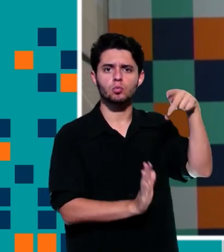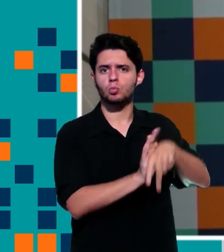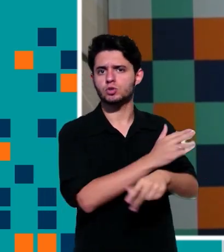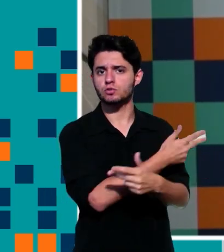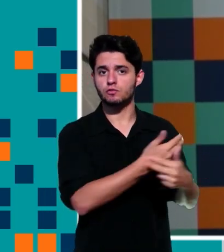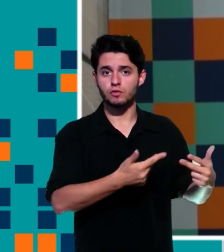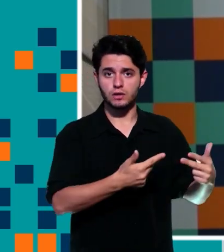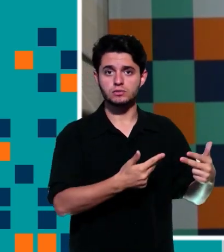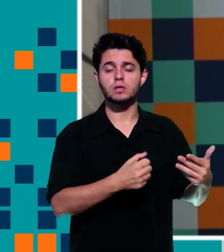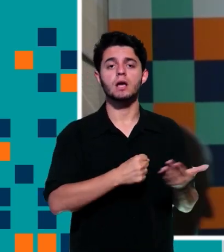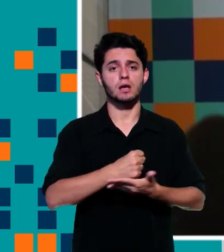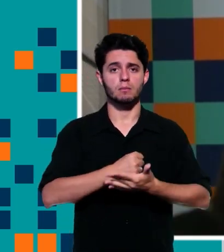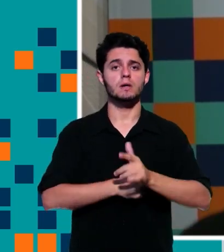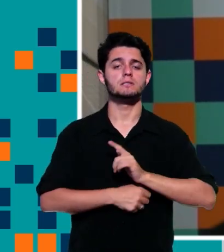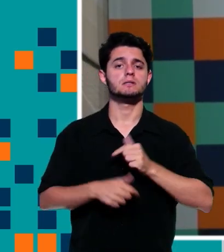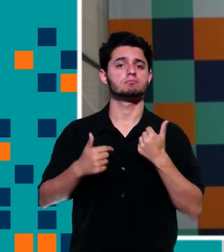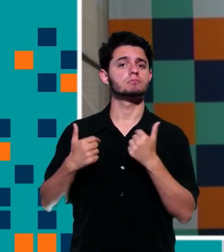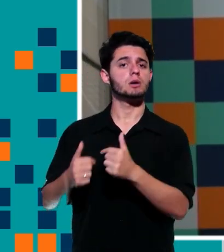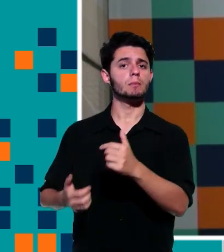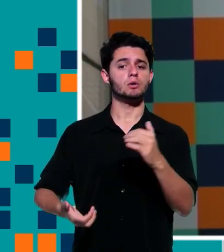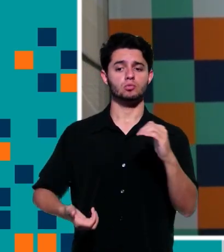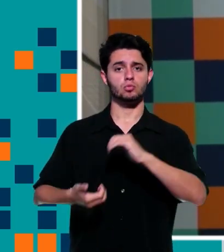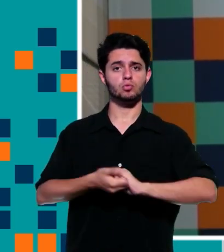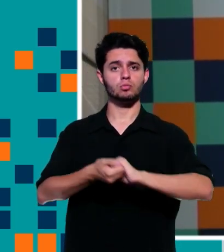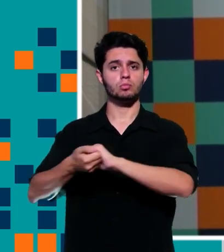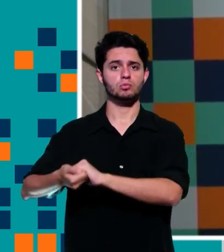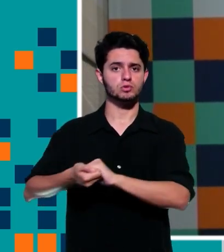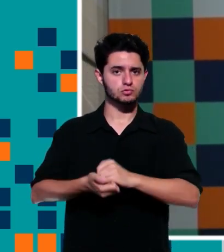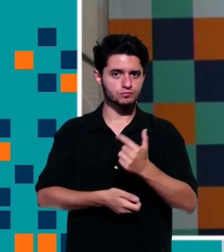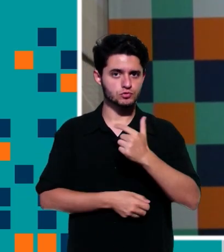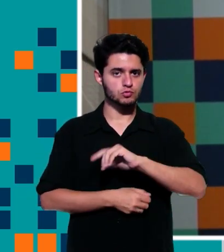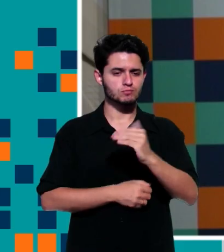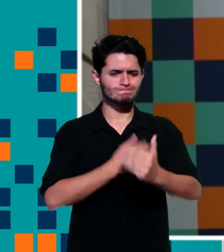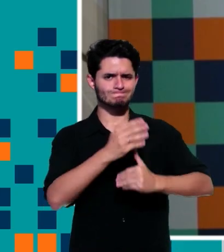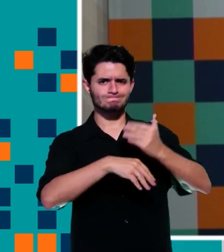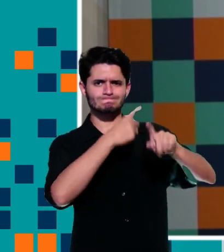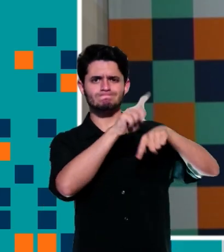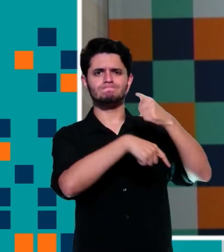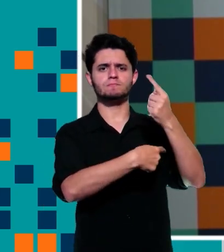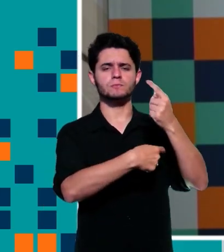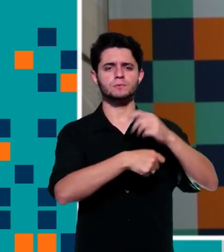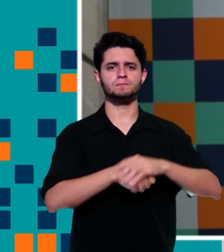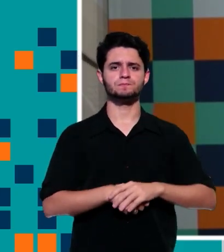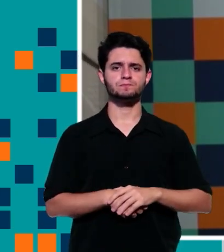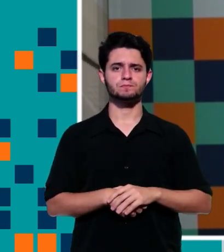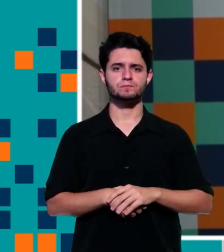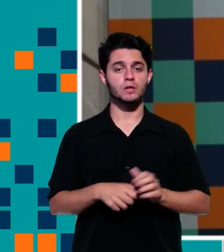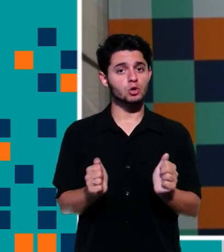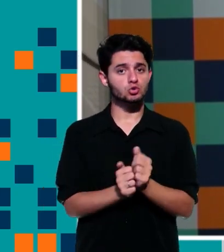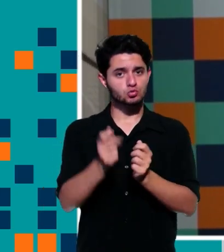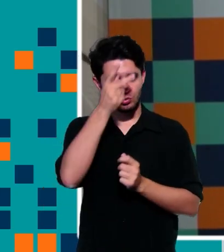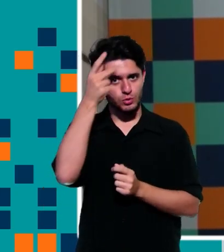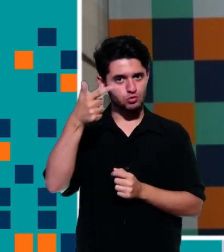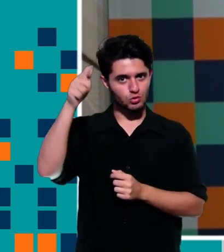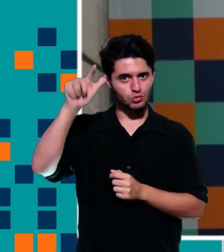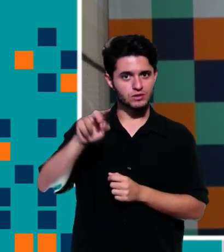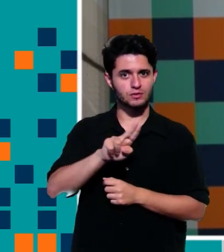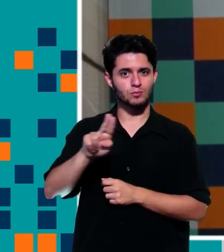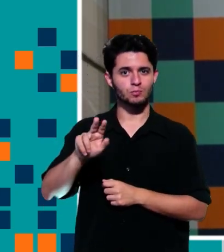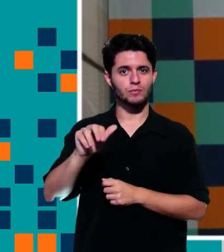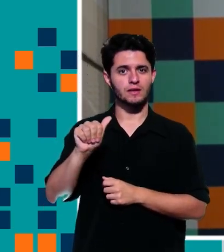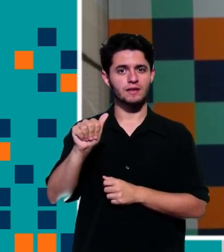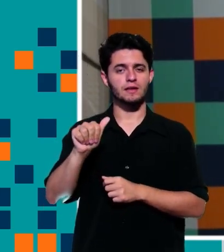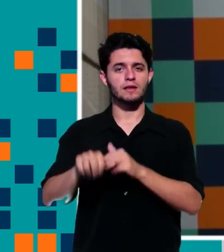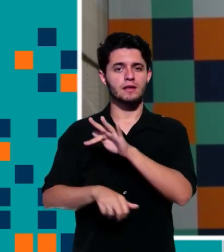baseando-se no trabalho colaborativo para alcançar a excelência. E ao lado dele, Fausto Sombra, arquiteto